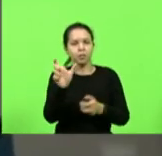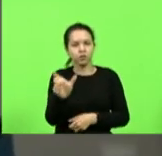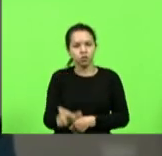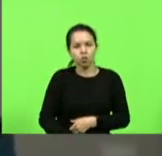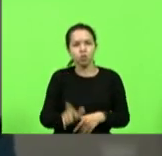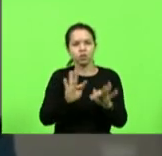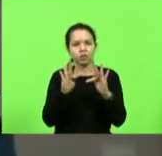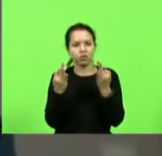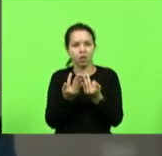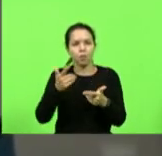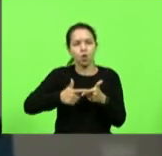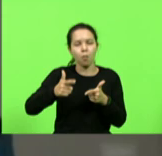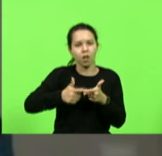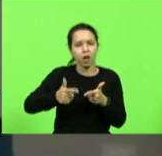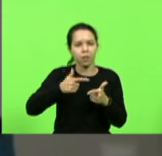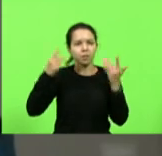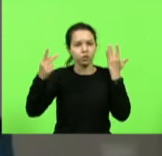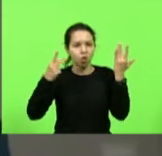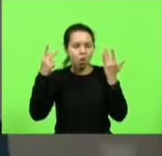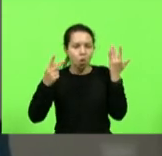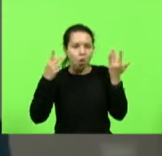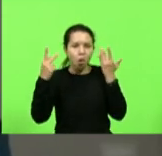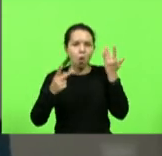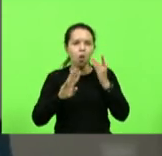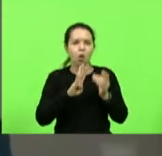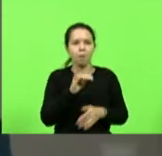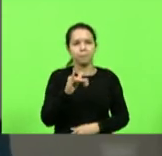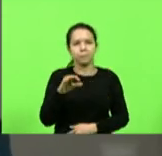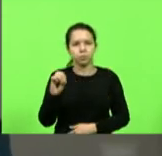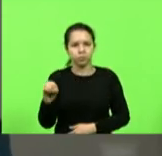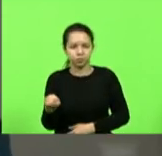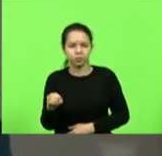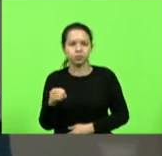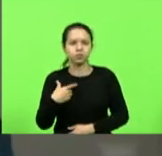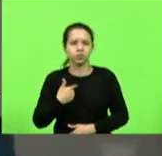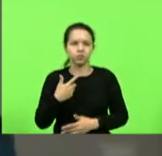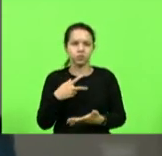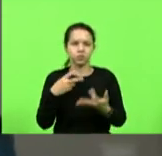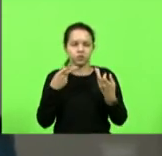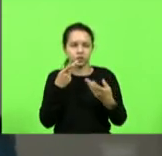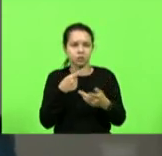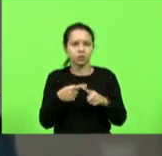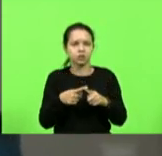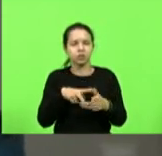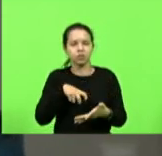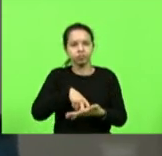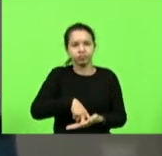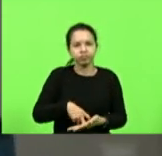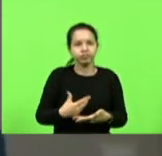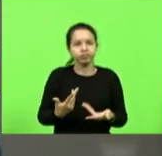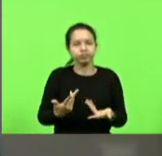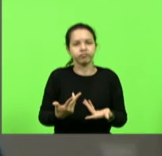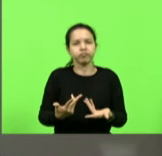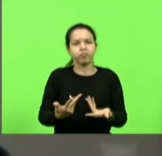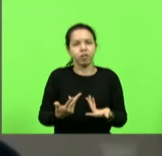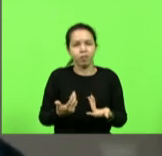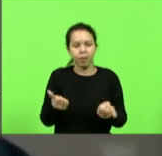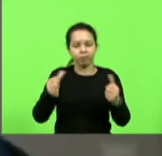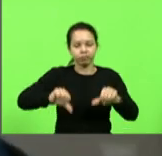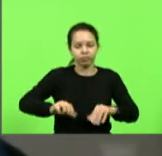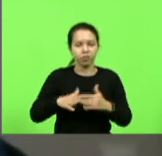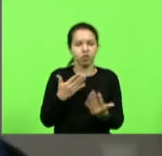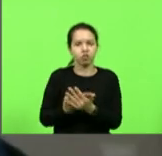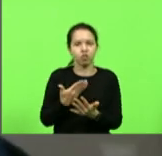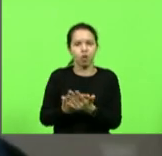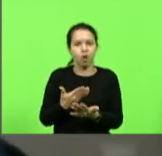problemas psicológicos, orgânicos, biológicos, né, para justificar o fracasso escolar. Reforço também a questão